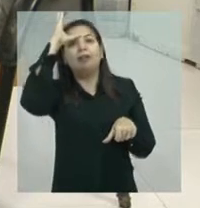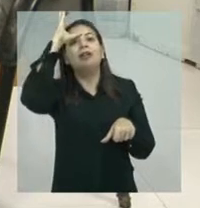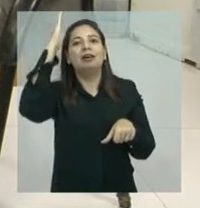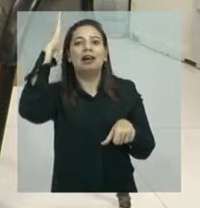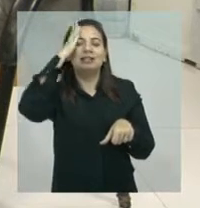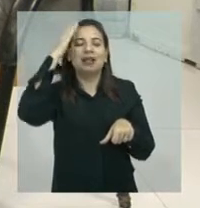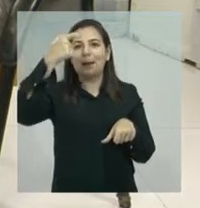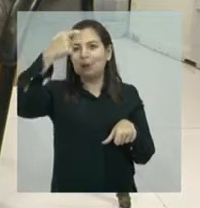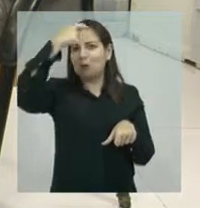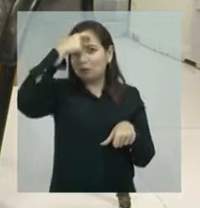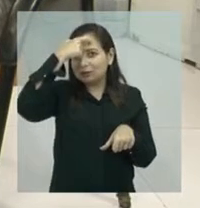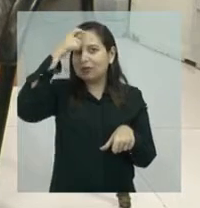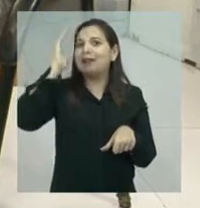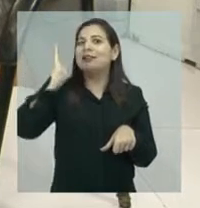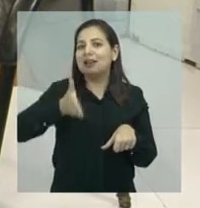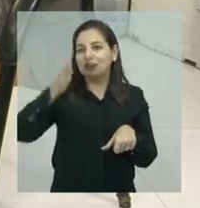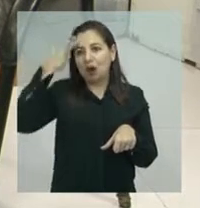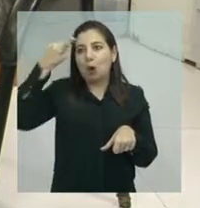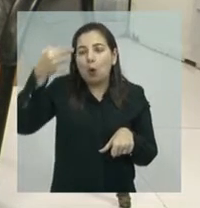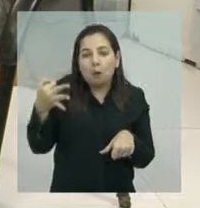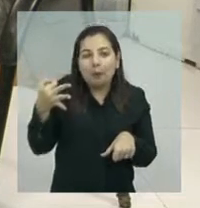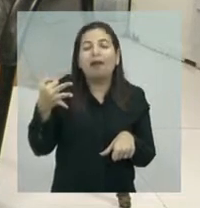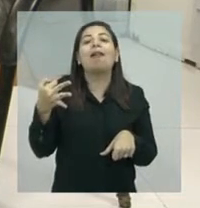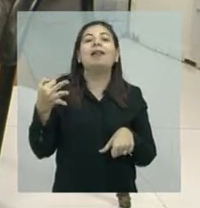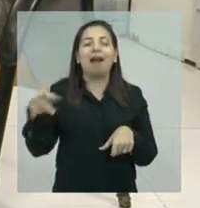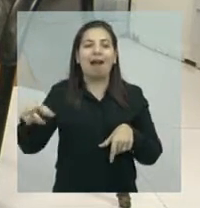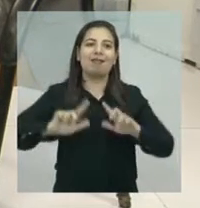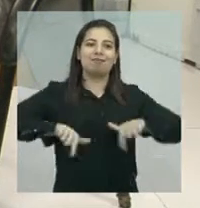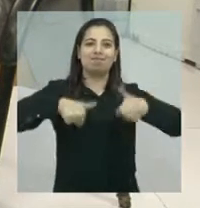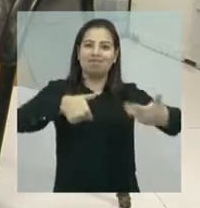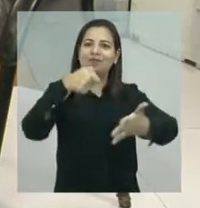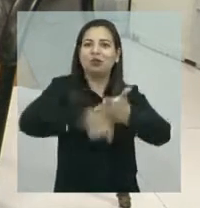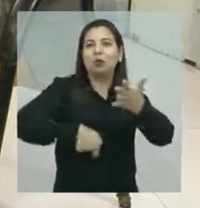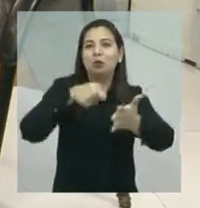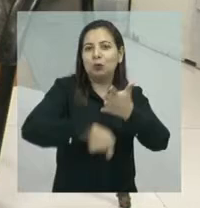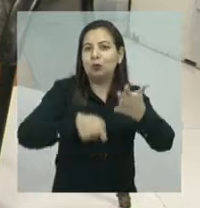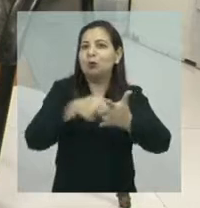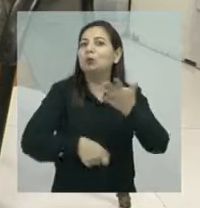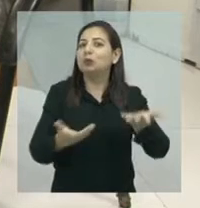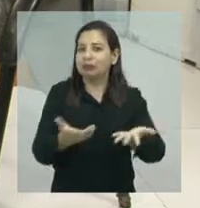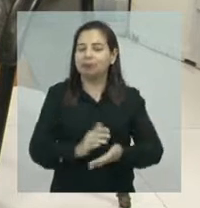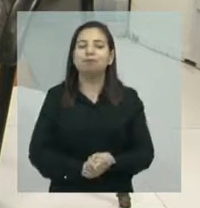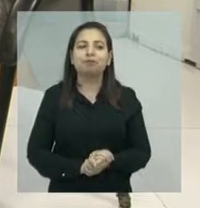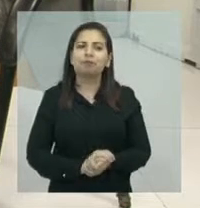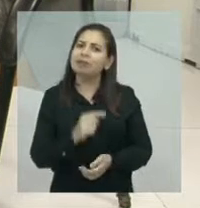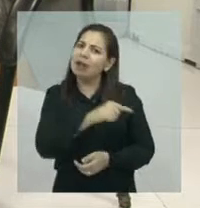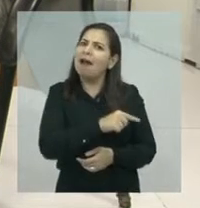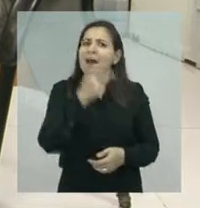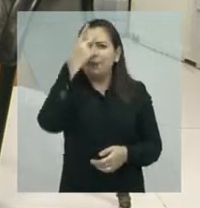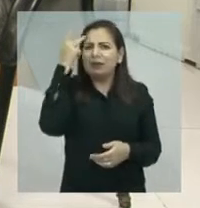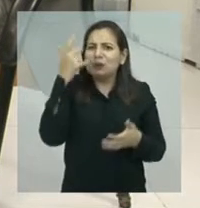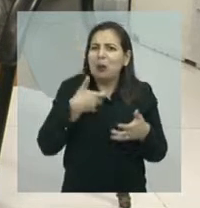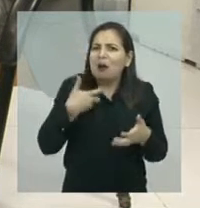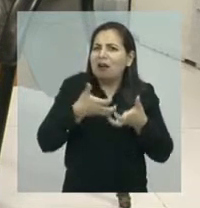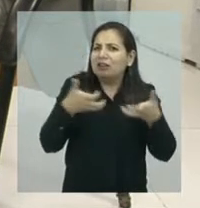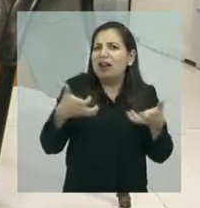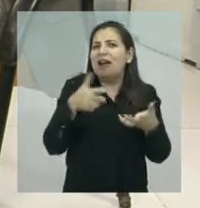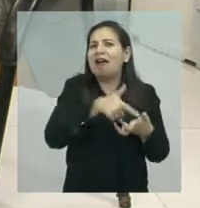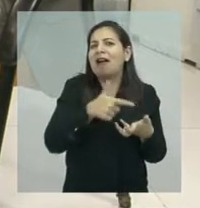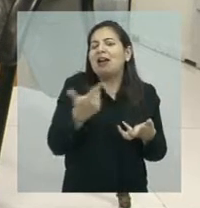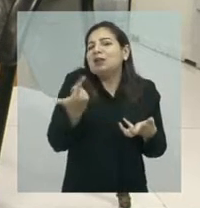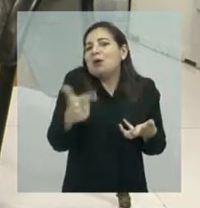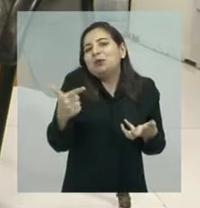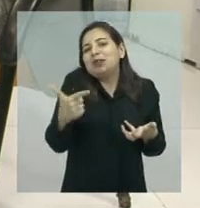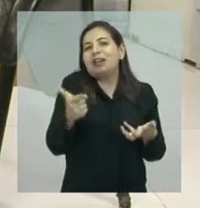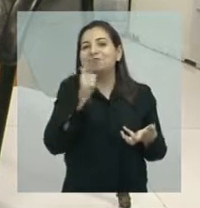meia idade, pessoas idosas, elas não tiveram a oportunidade que os jovens negros estão tendo hoje e principalmente por causa